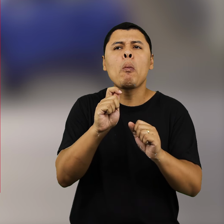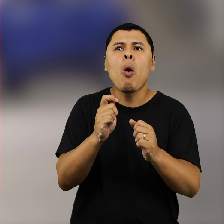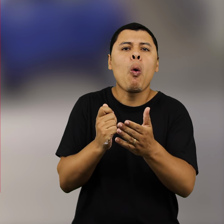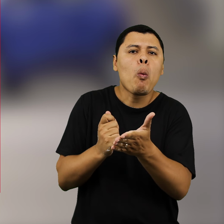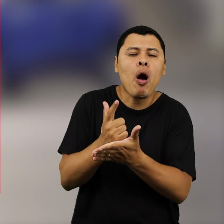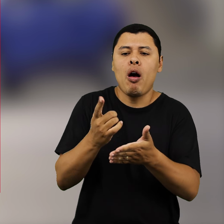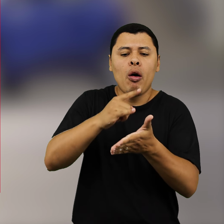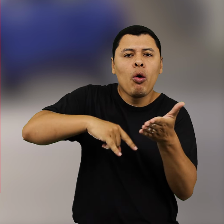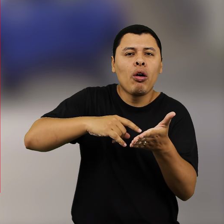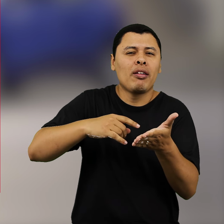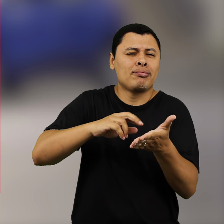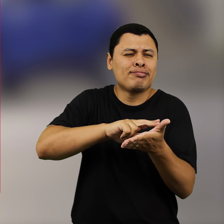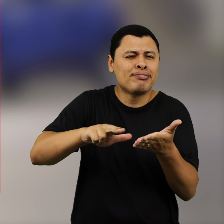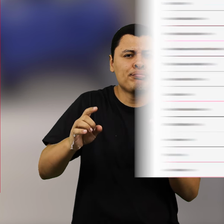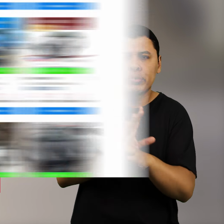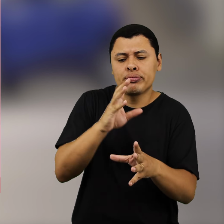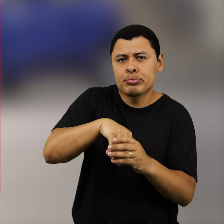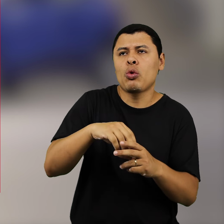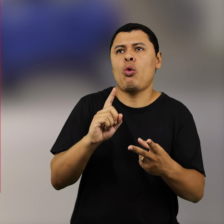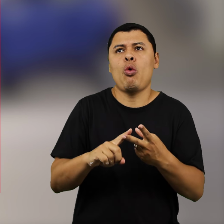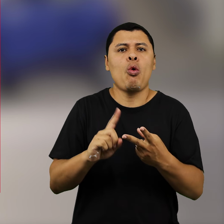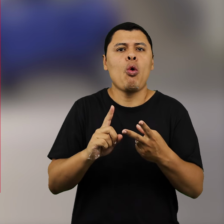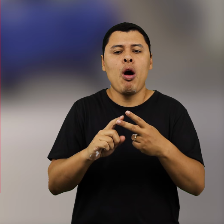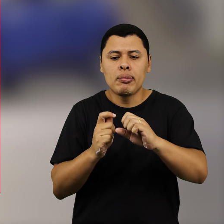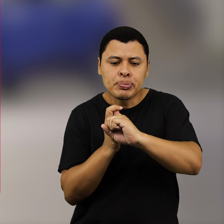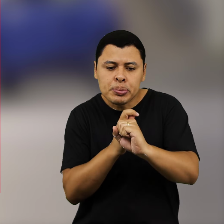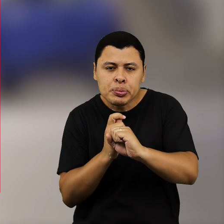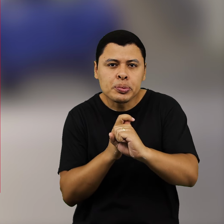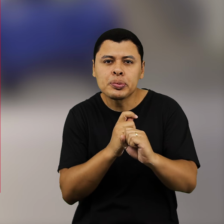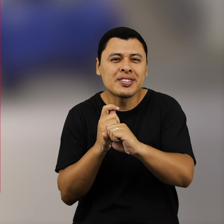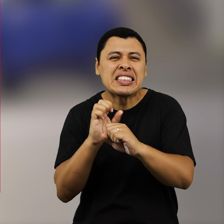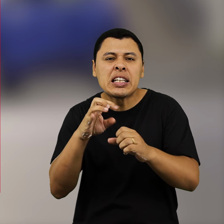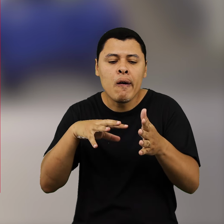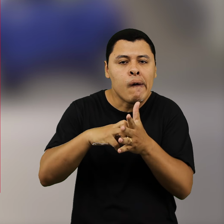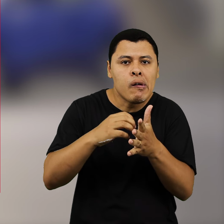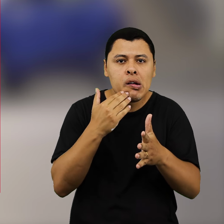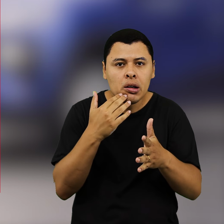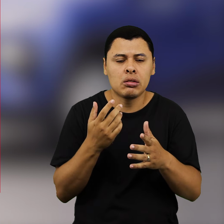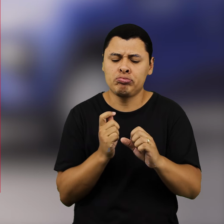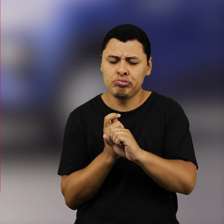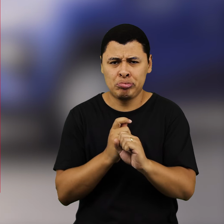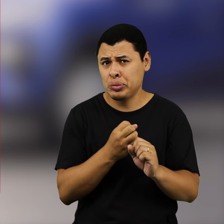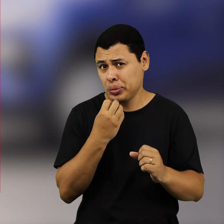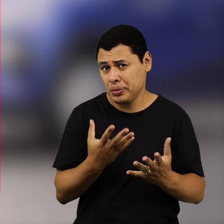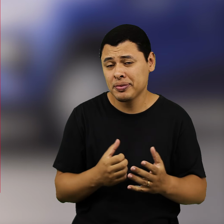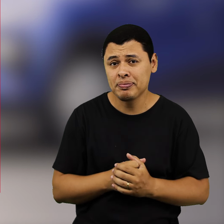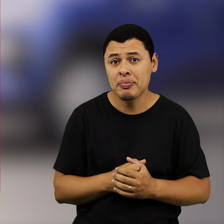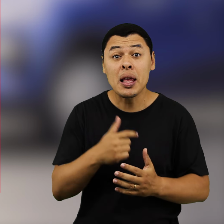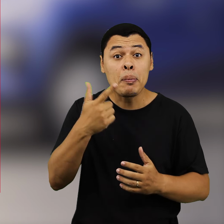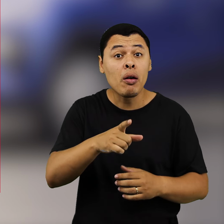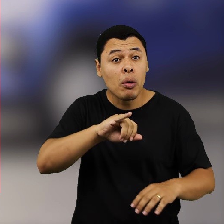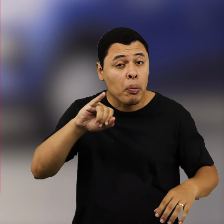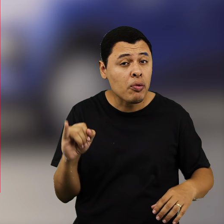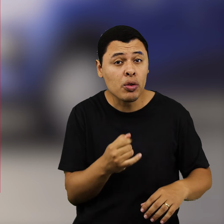desde despachante, martelinho de ouro, ou mesmo a inclusão de uma série de equipamentos, o que pode ser muito interessante, inclusive para um veículo seminovo. Enquanto você está lá no Autoline, vale a